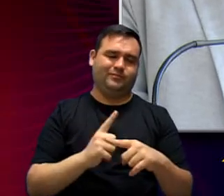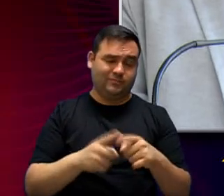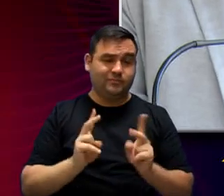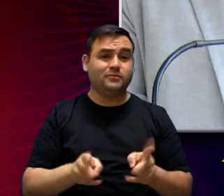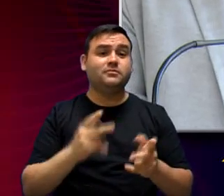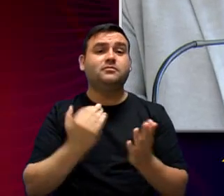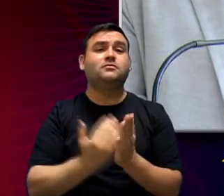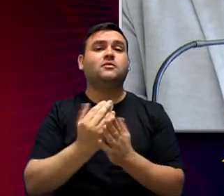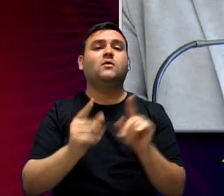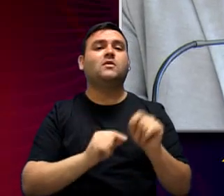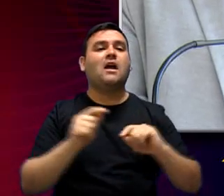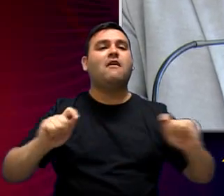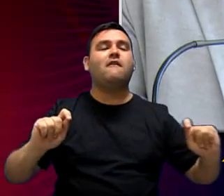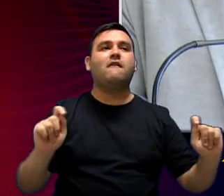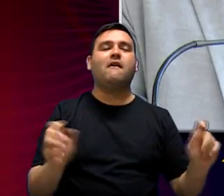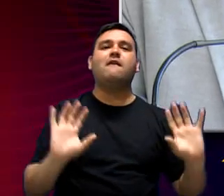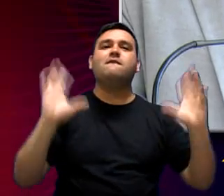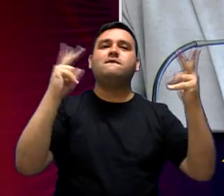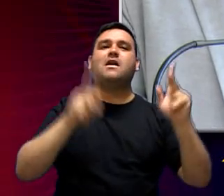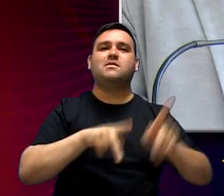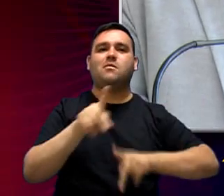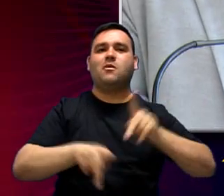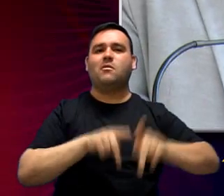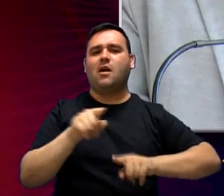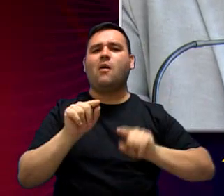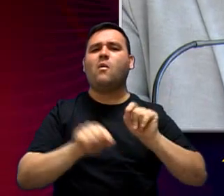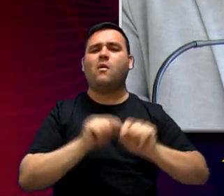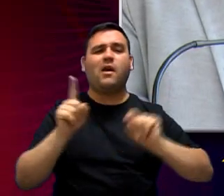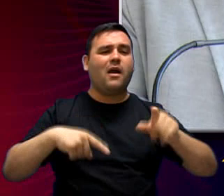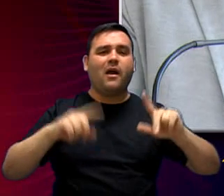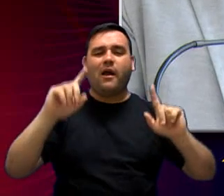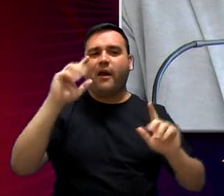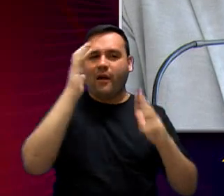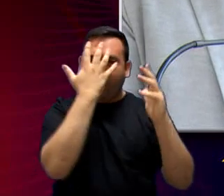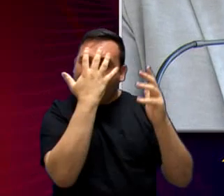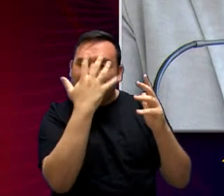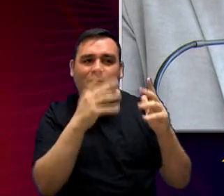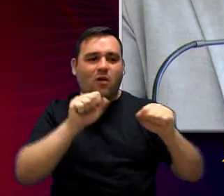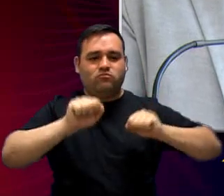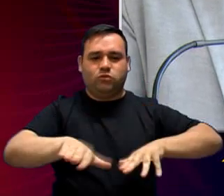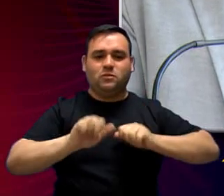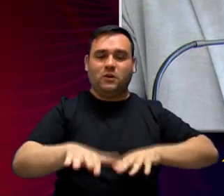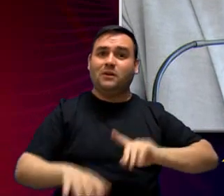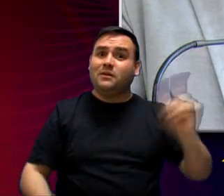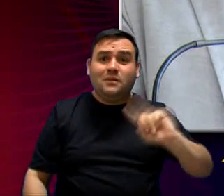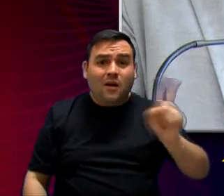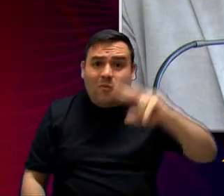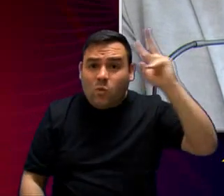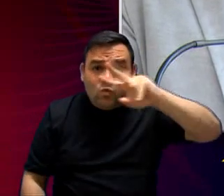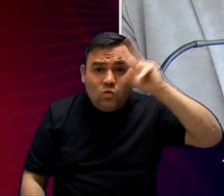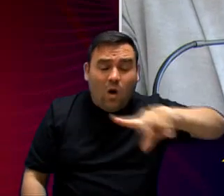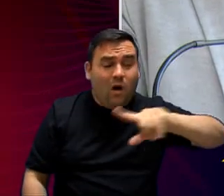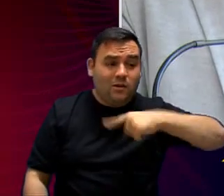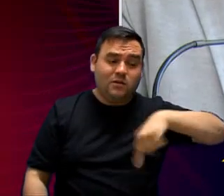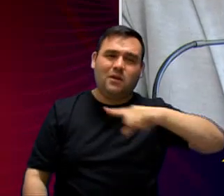vez mais, acho que festejo popular é só carnaval e desfile. Não, não é história. Não é